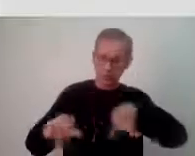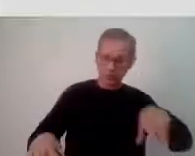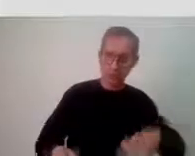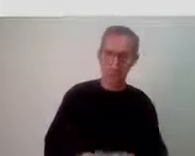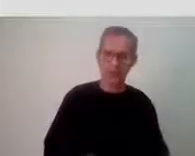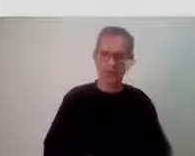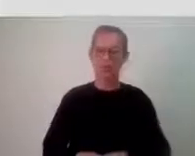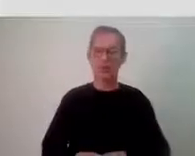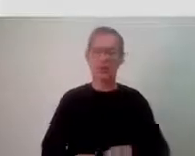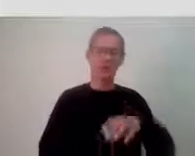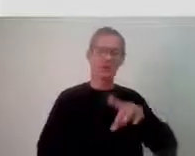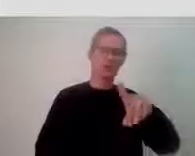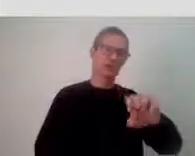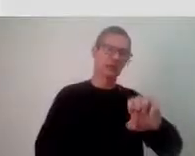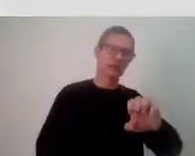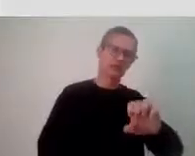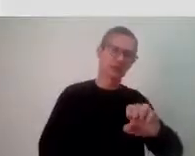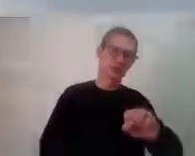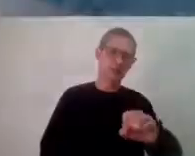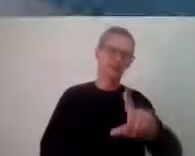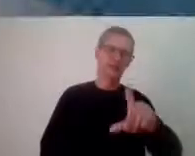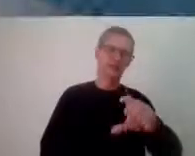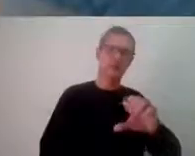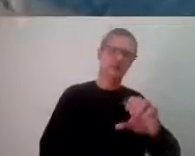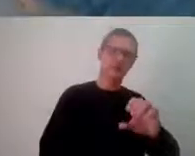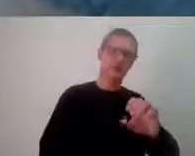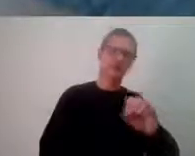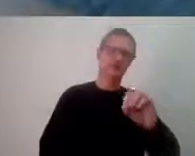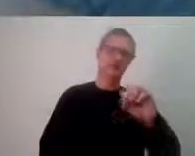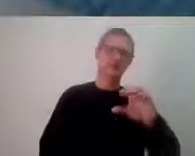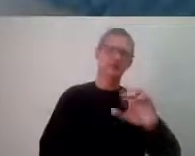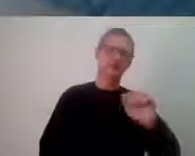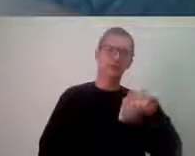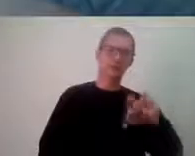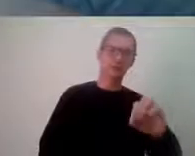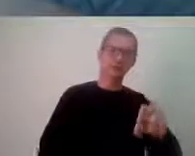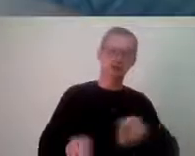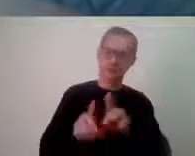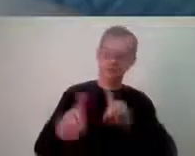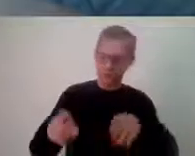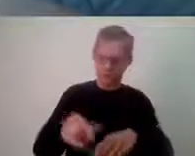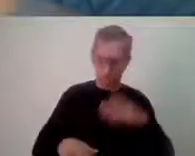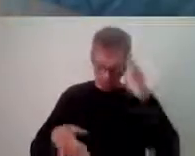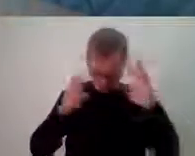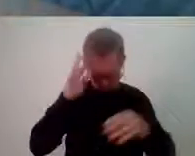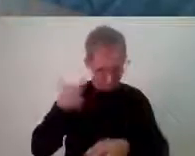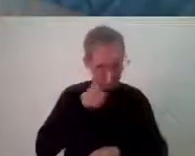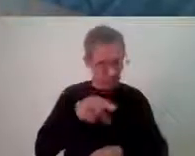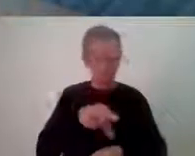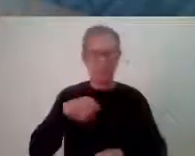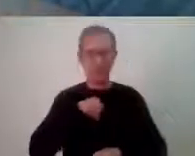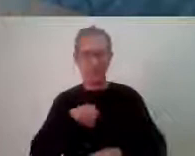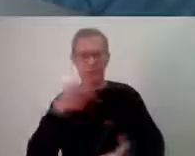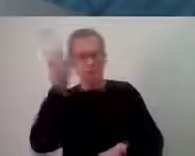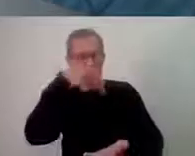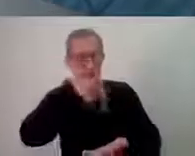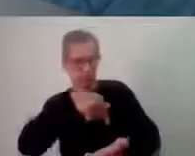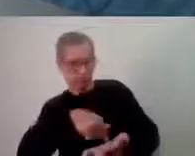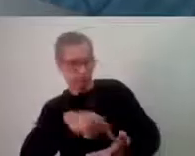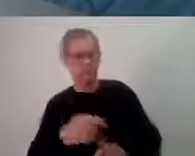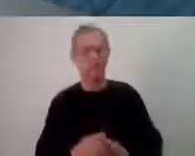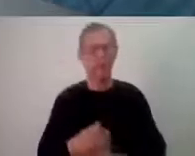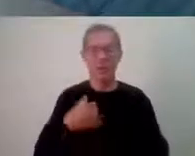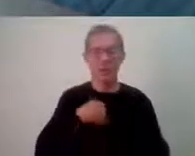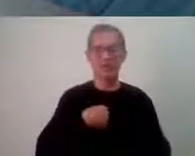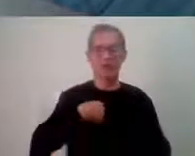entre deslocamento e distância. Vamos pensar, o professor está aqui, né? Estou nesse ponto. E aí,